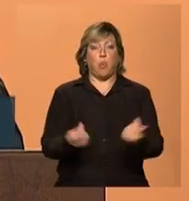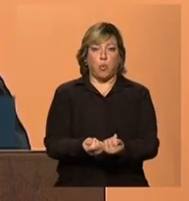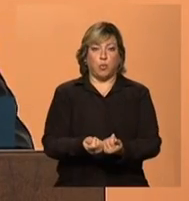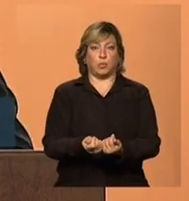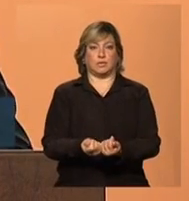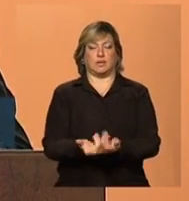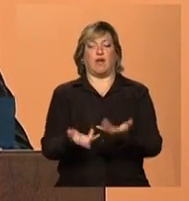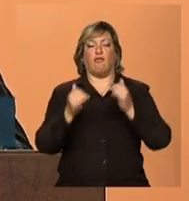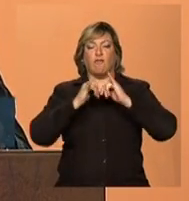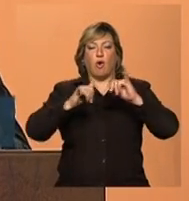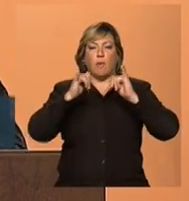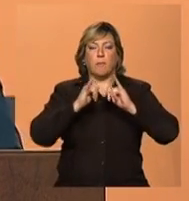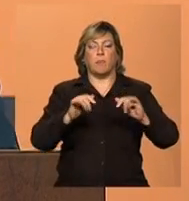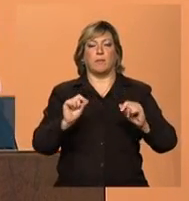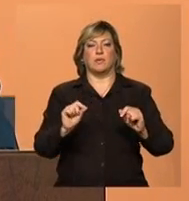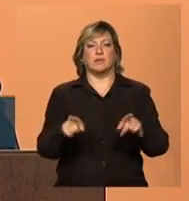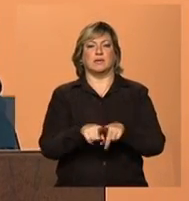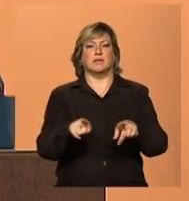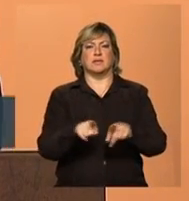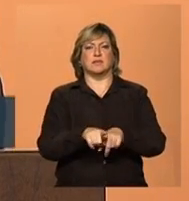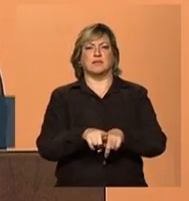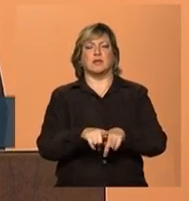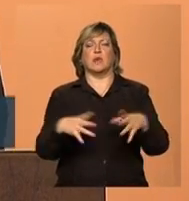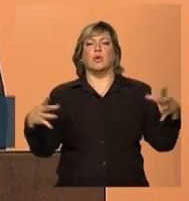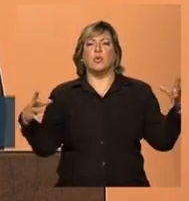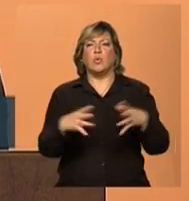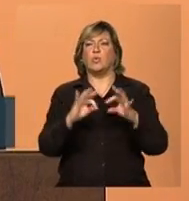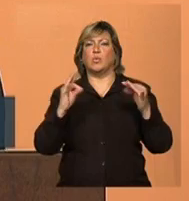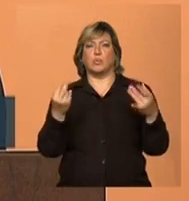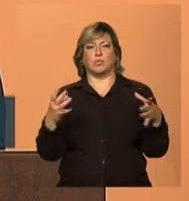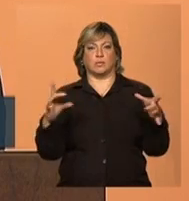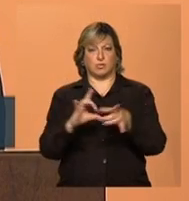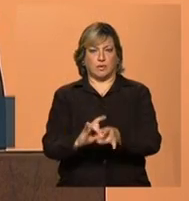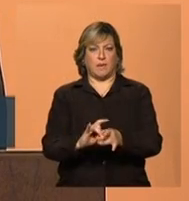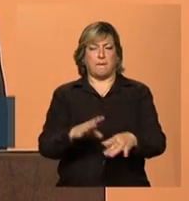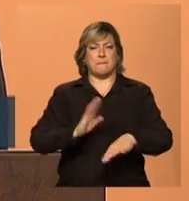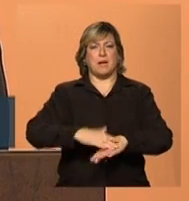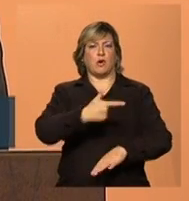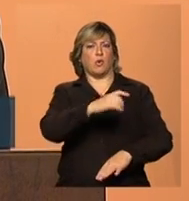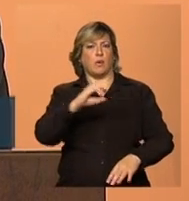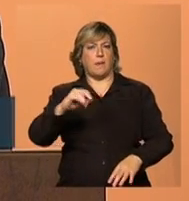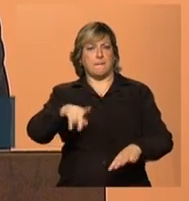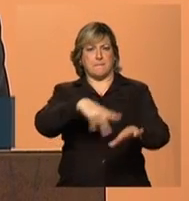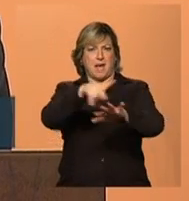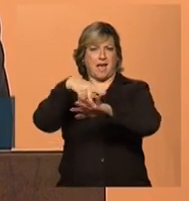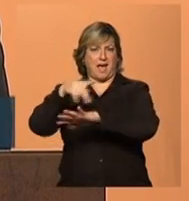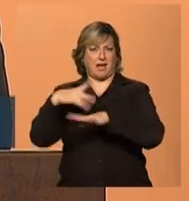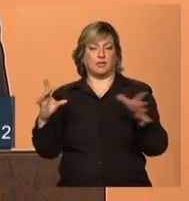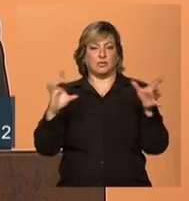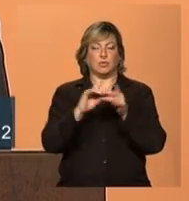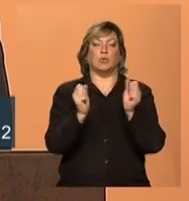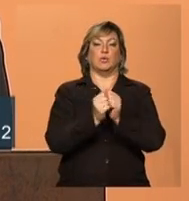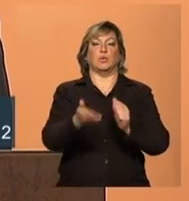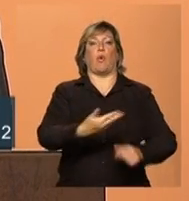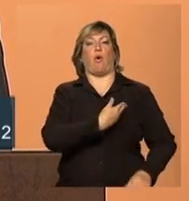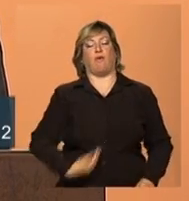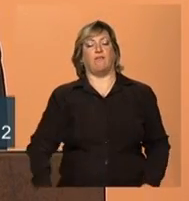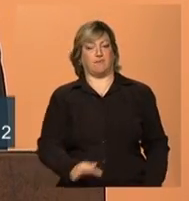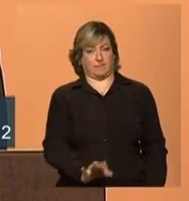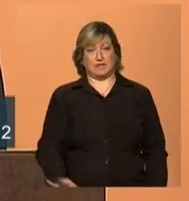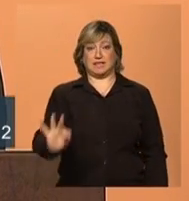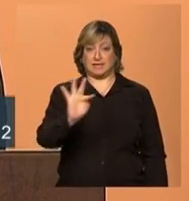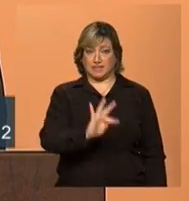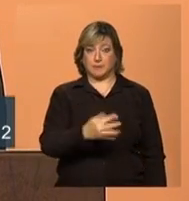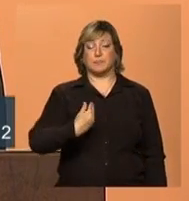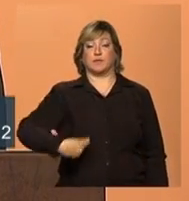toda informação de mais de 200 países onde a FIA opera, junto com o governo federal. Nós